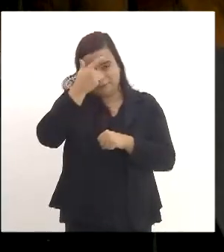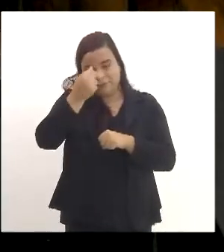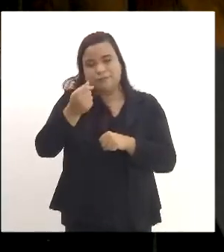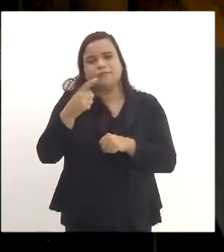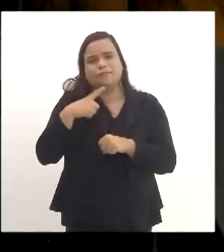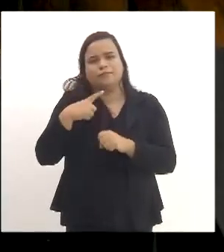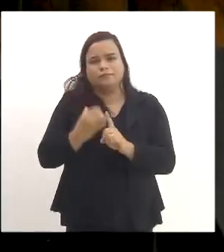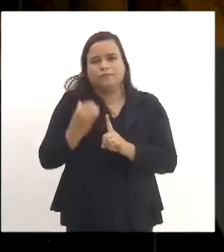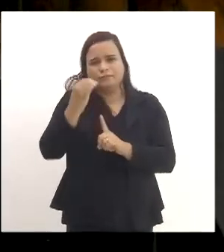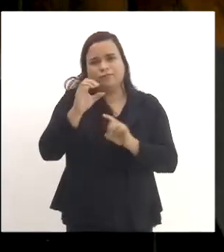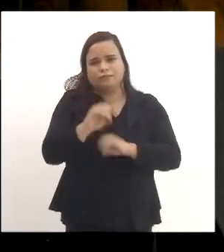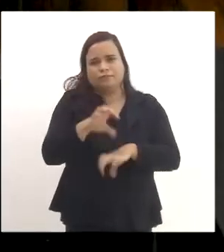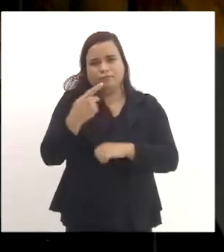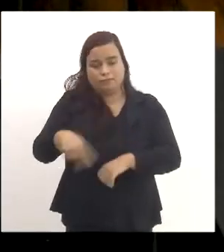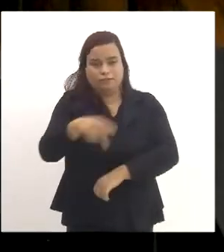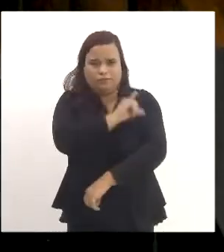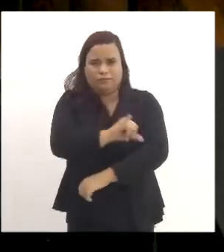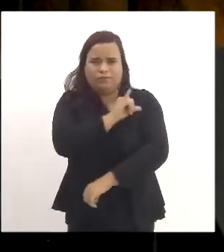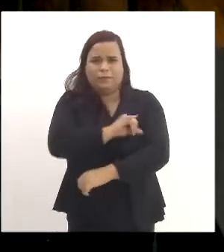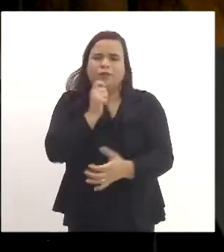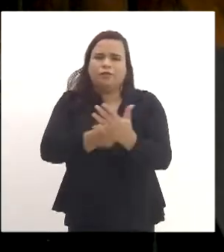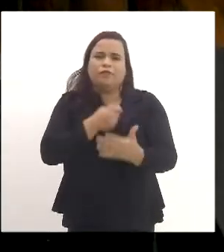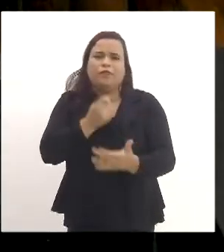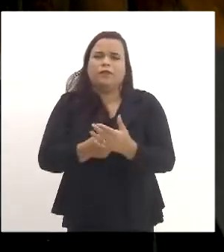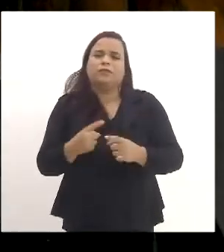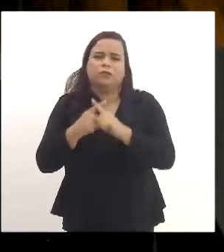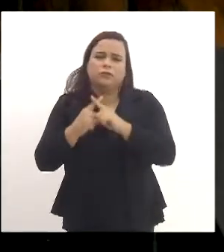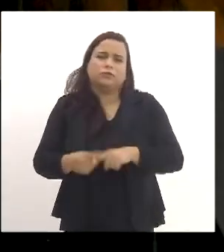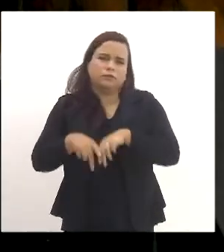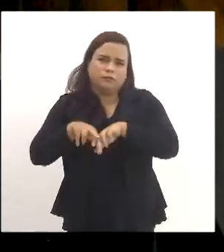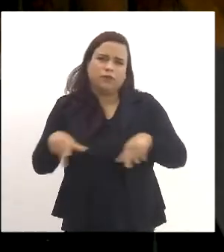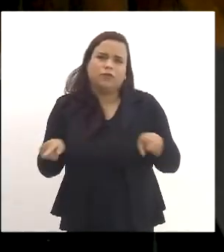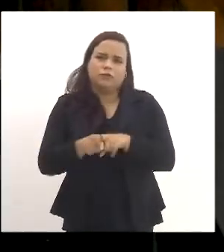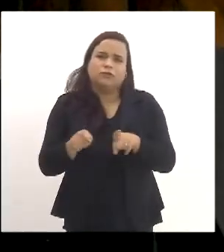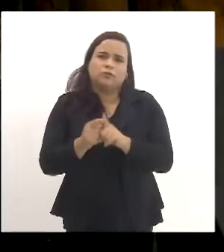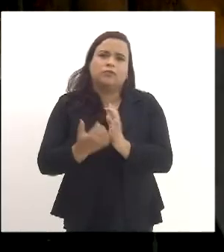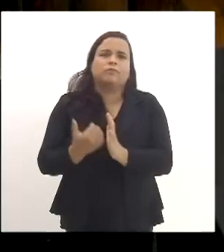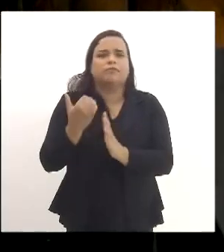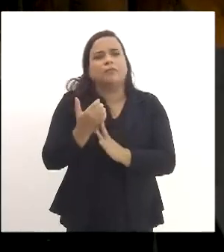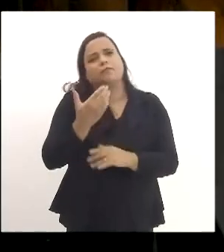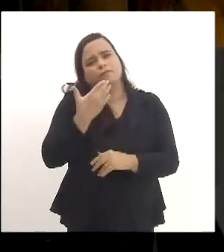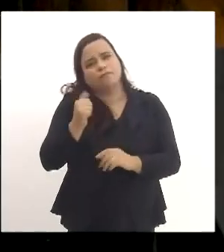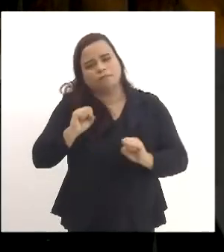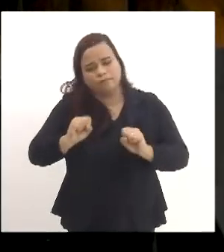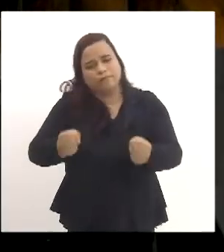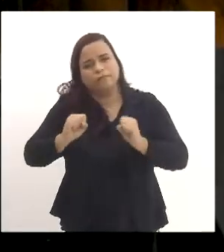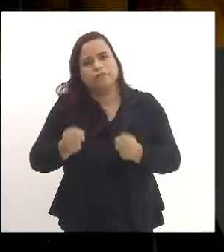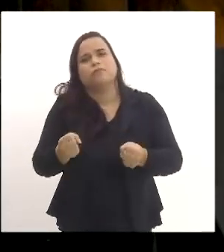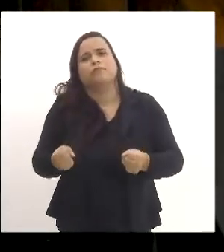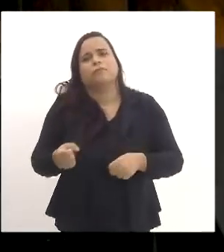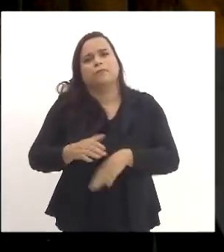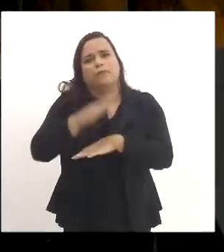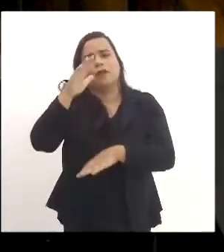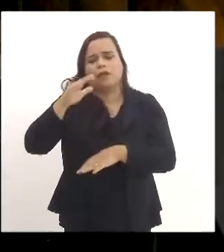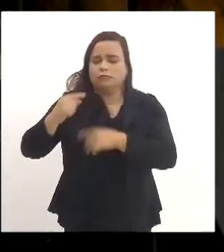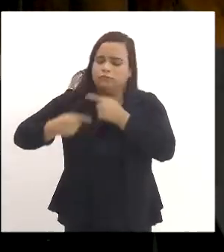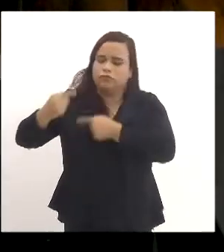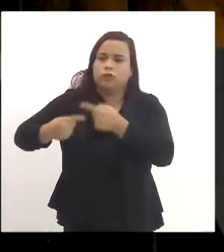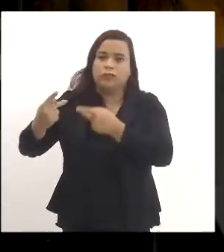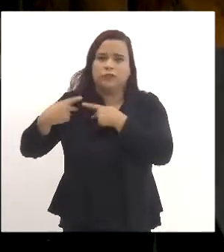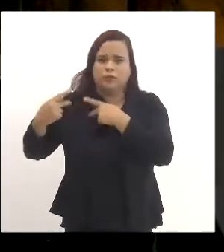aqui no Rio de Janeiro, para enfrentar estes desafios e fazer melhor do que a minha própria geração, isto